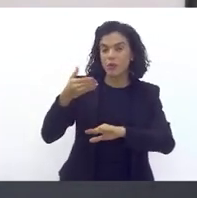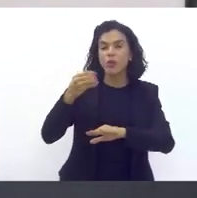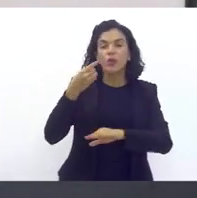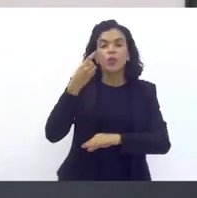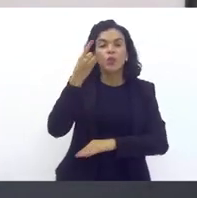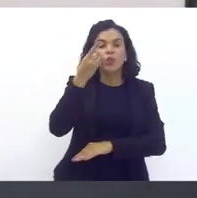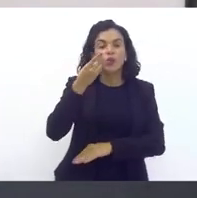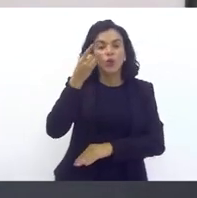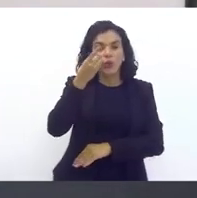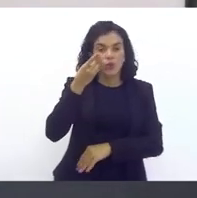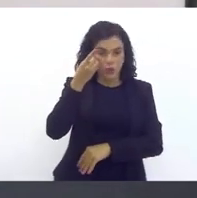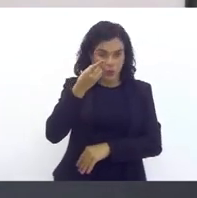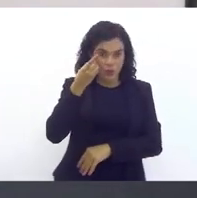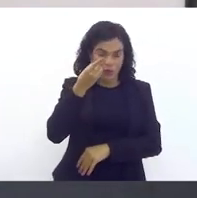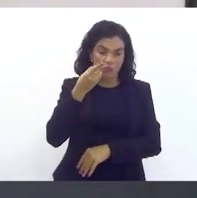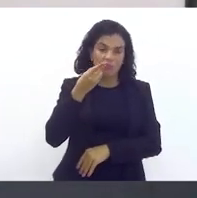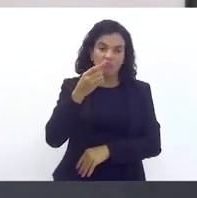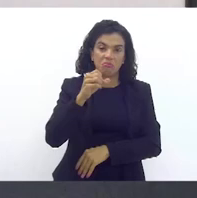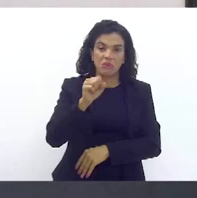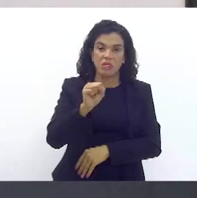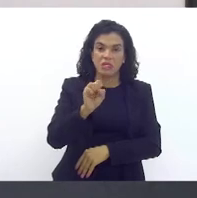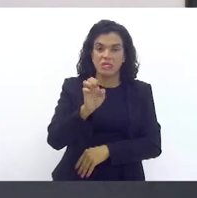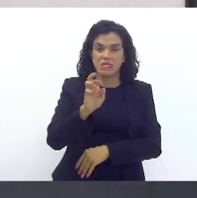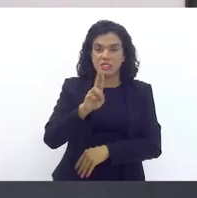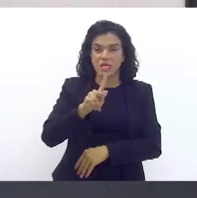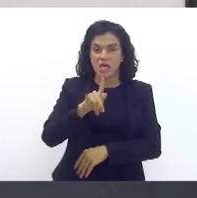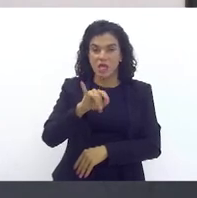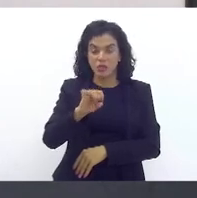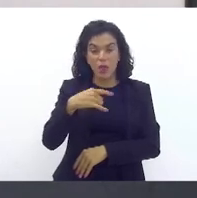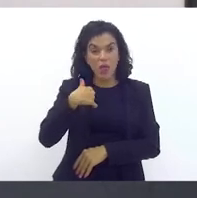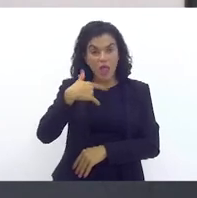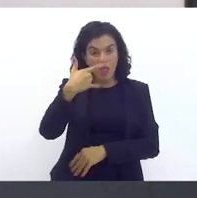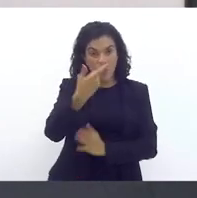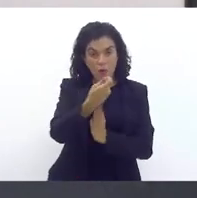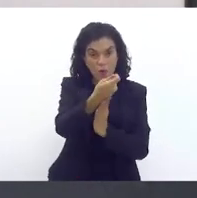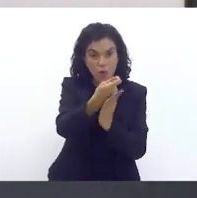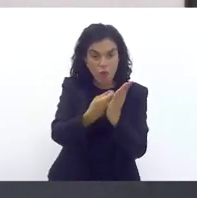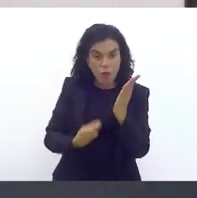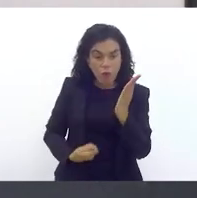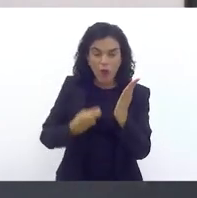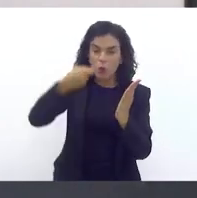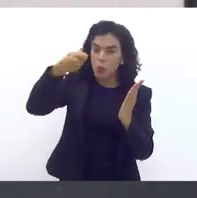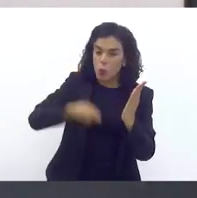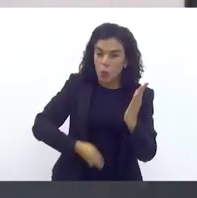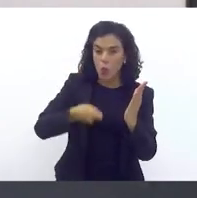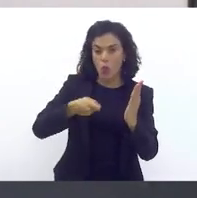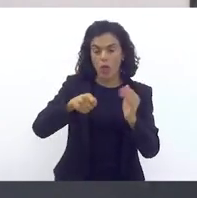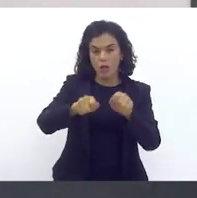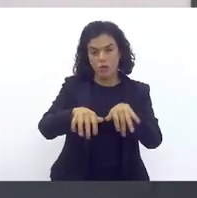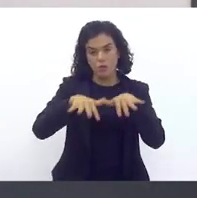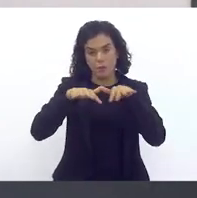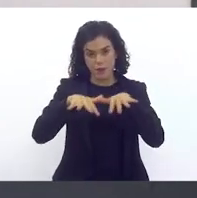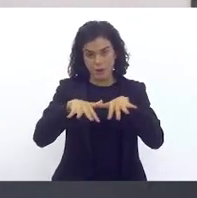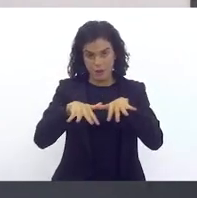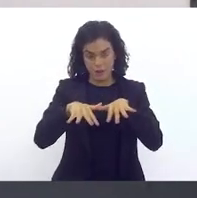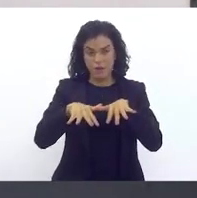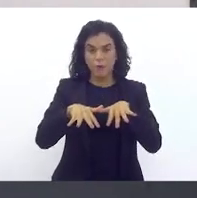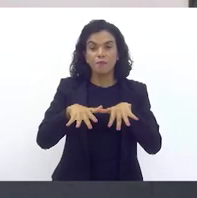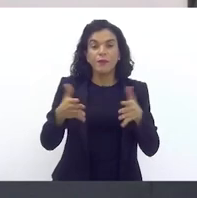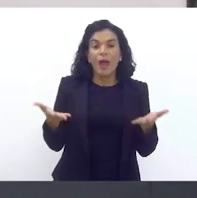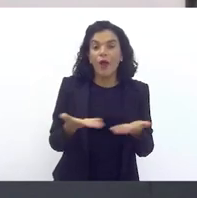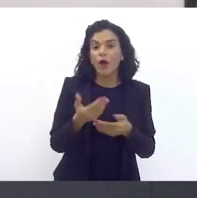doutor Sérgio Simões, eu mesma fiz uma manifestação dura em plenário, né? E